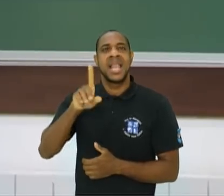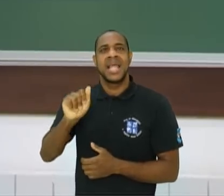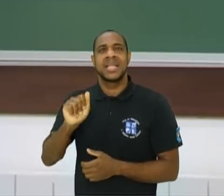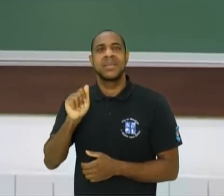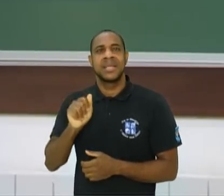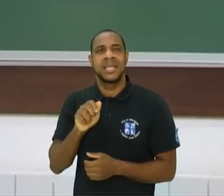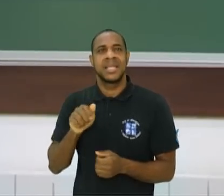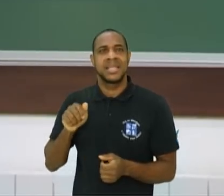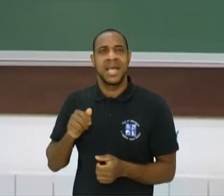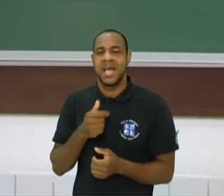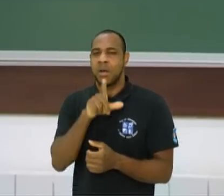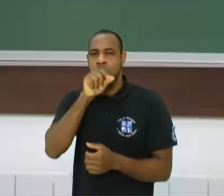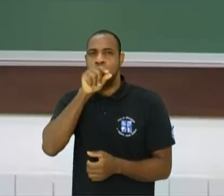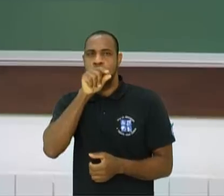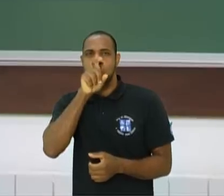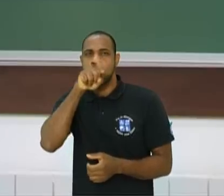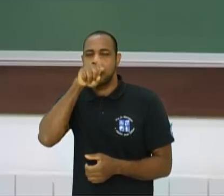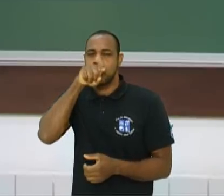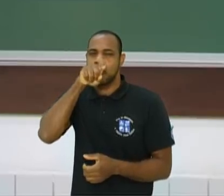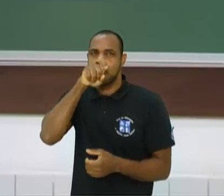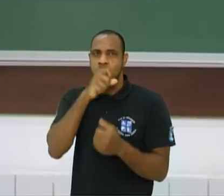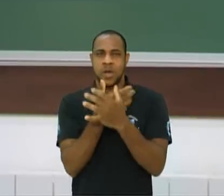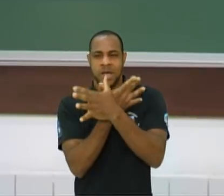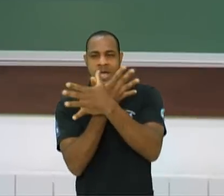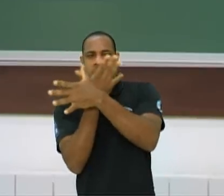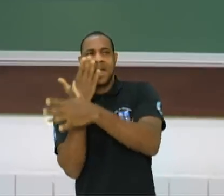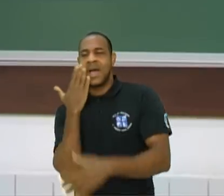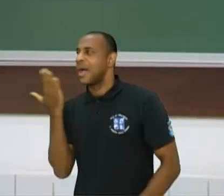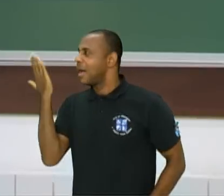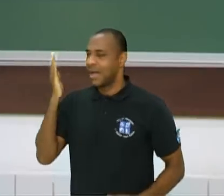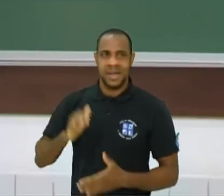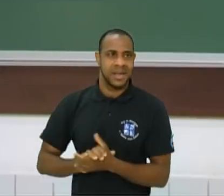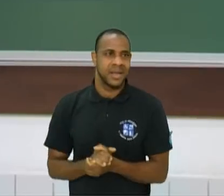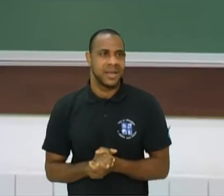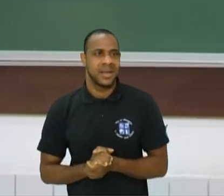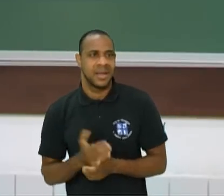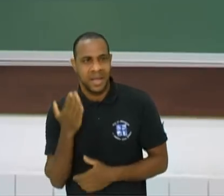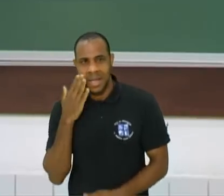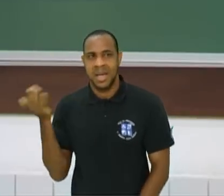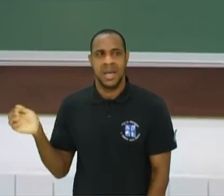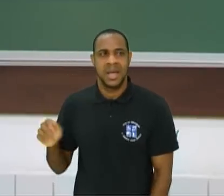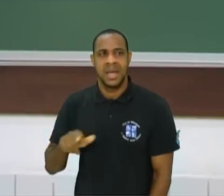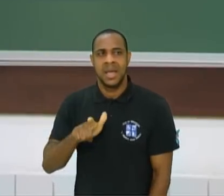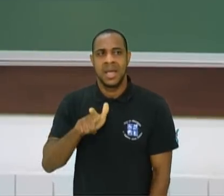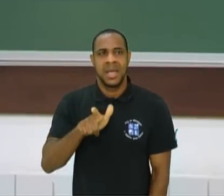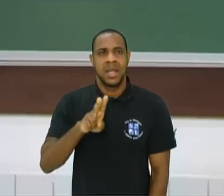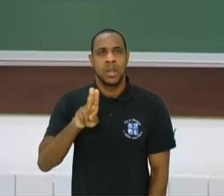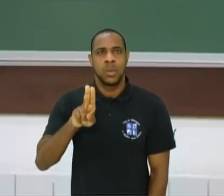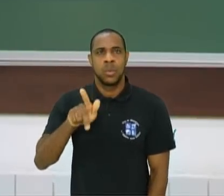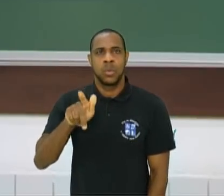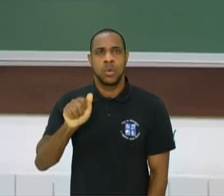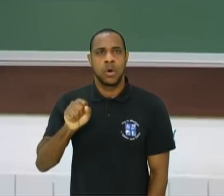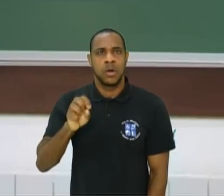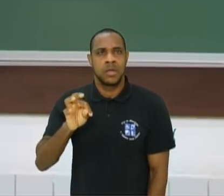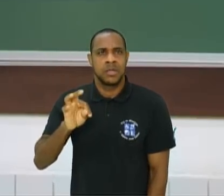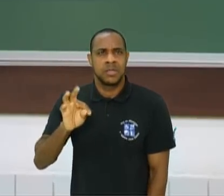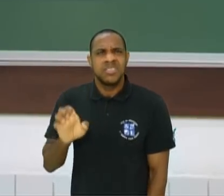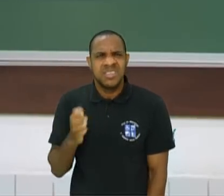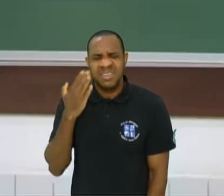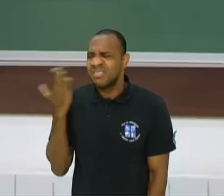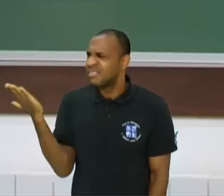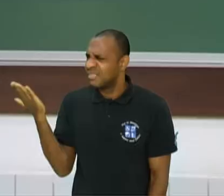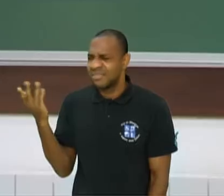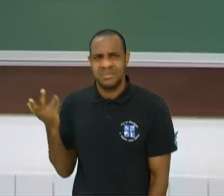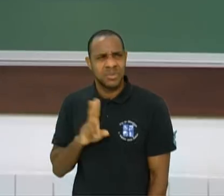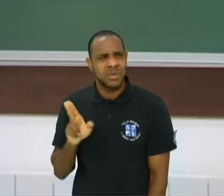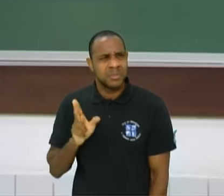africanas. Então, vamos lá. A professora trouxe uma luvoche. A prof já trouxe em outras aulas, né? Vocês já